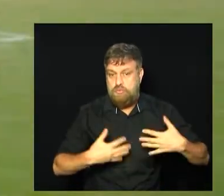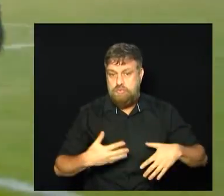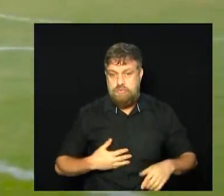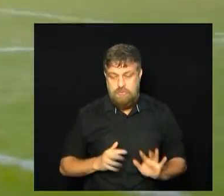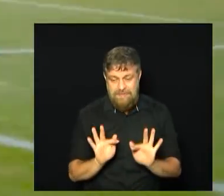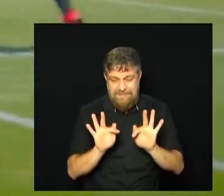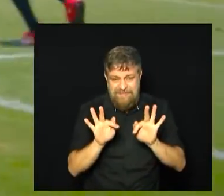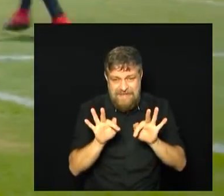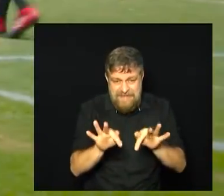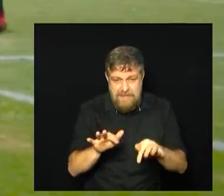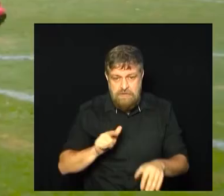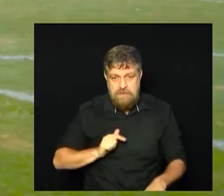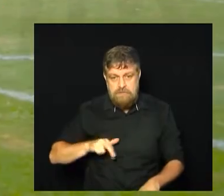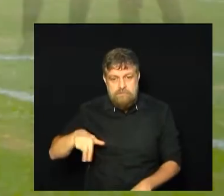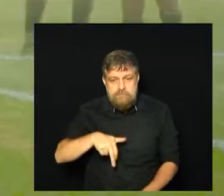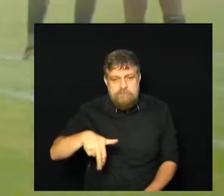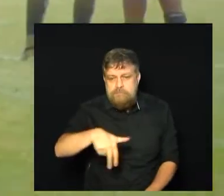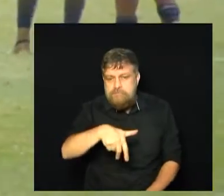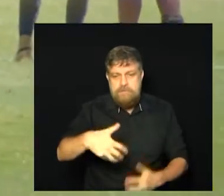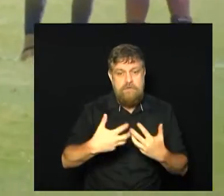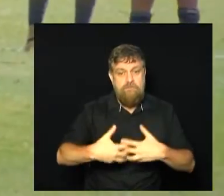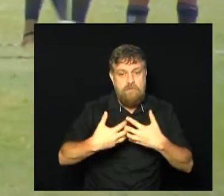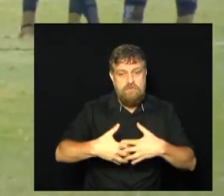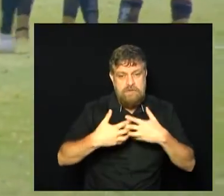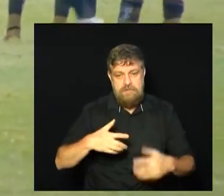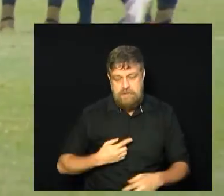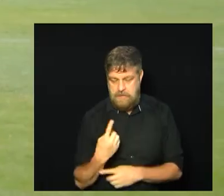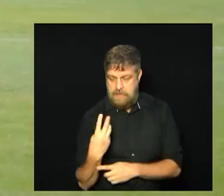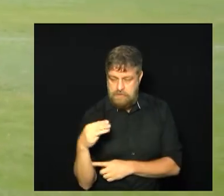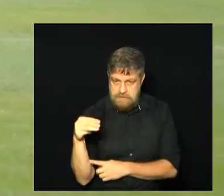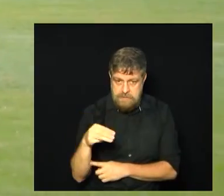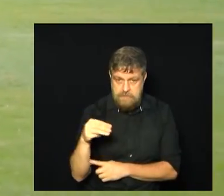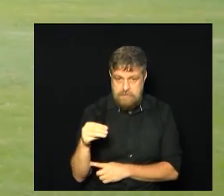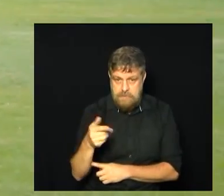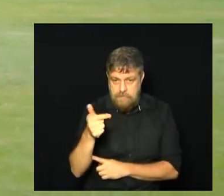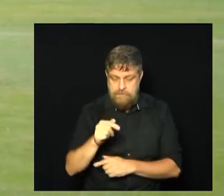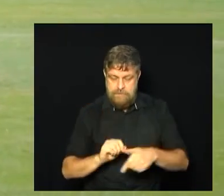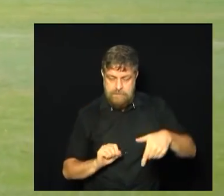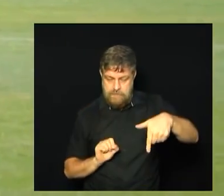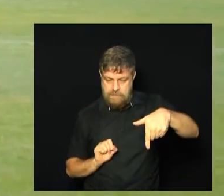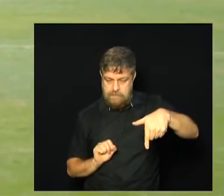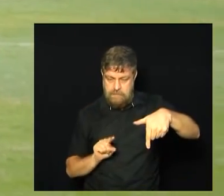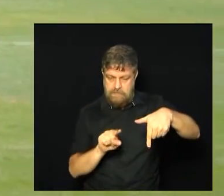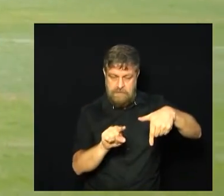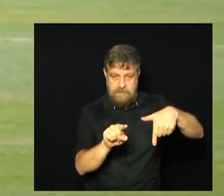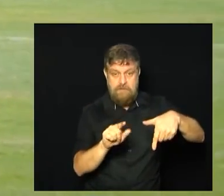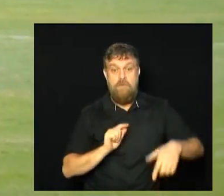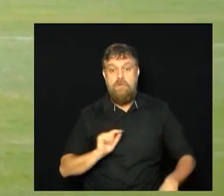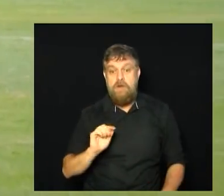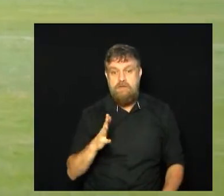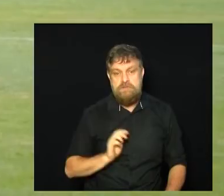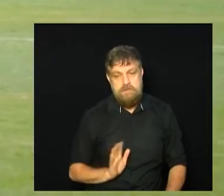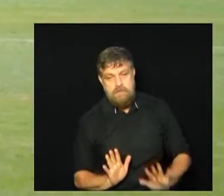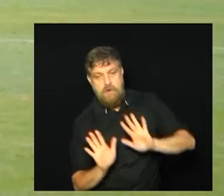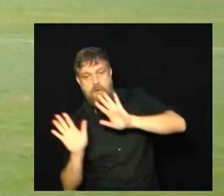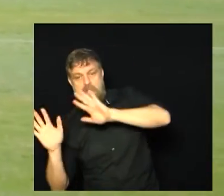etapa final os ataques funcionaram. E aos 14 minutos de pênalti, Léo foi para a cobrança e